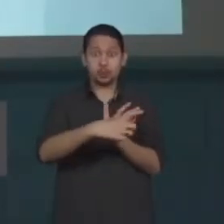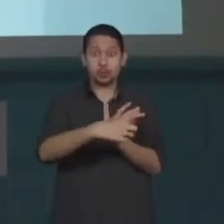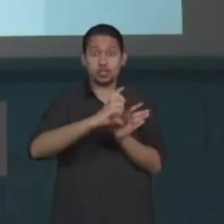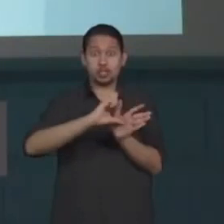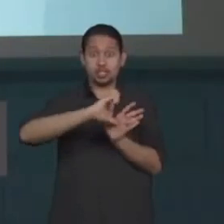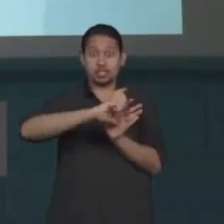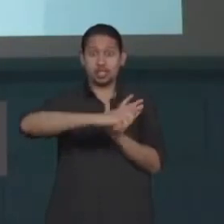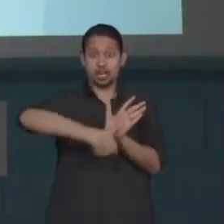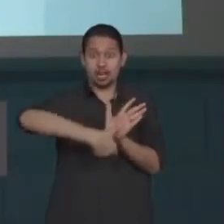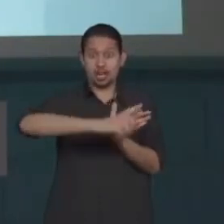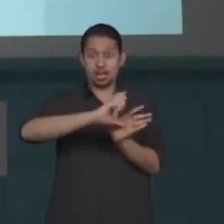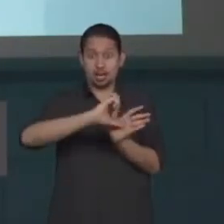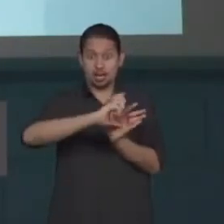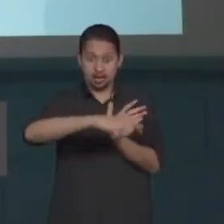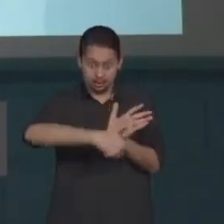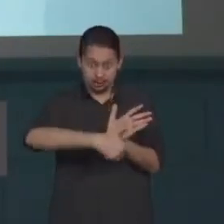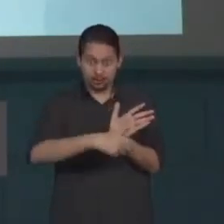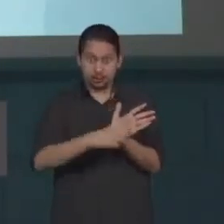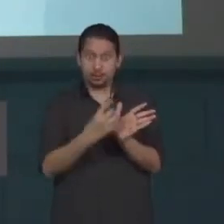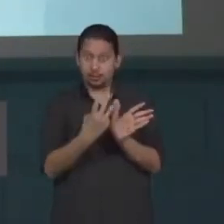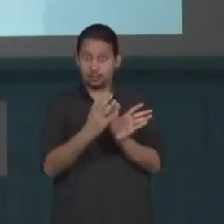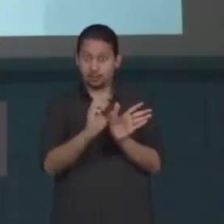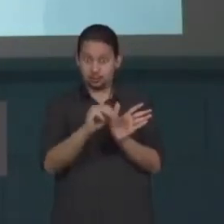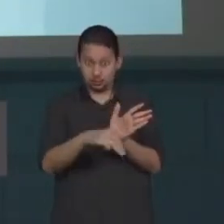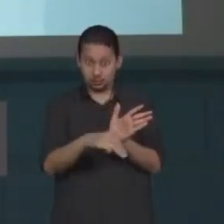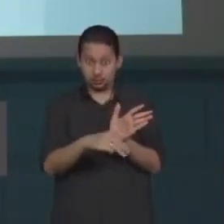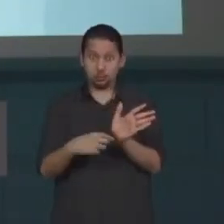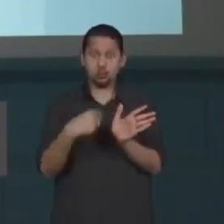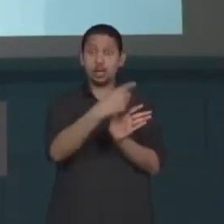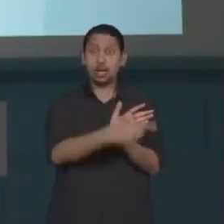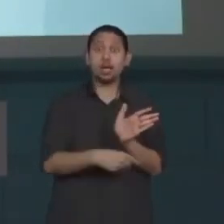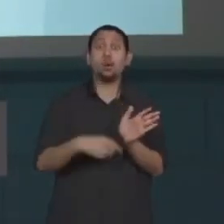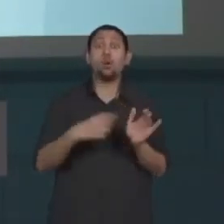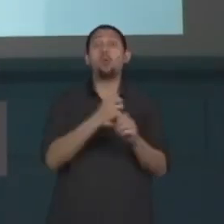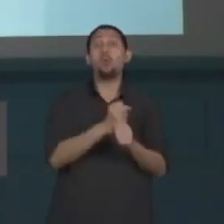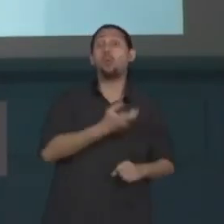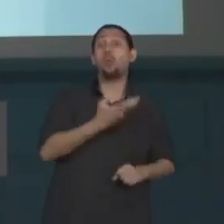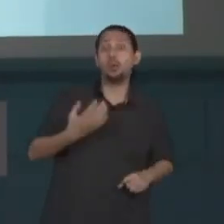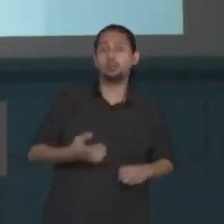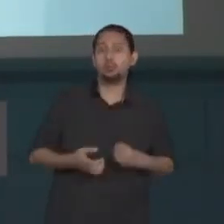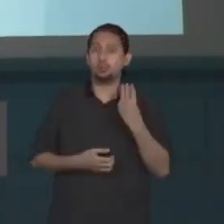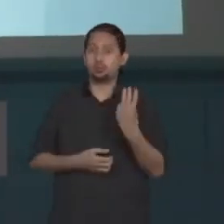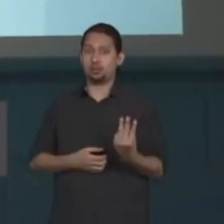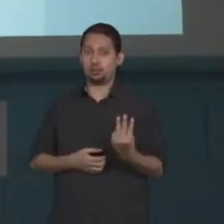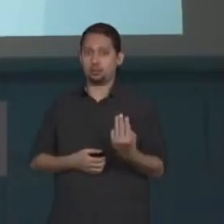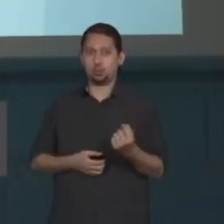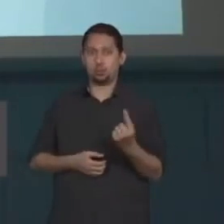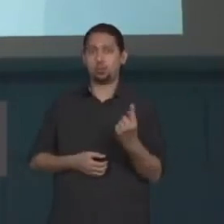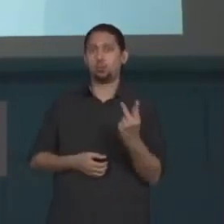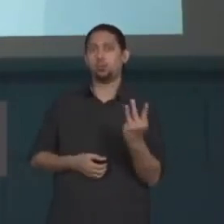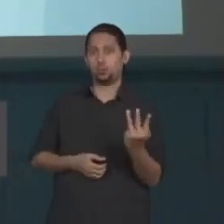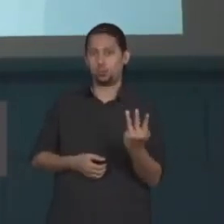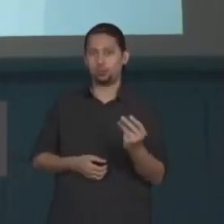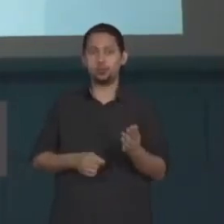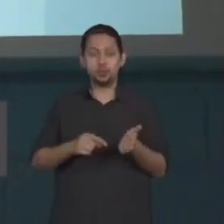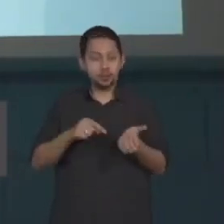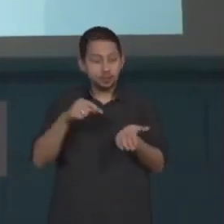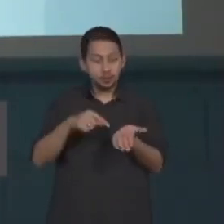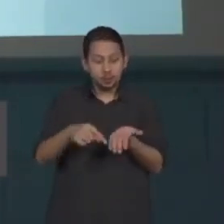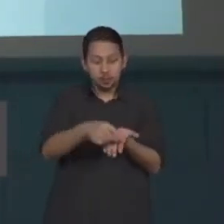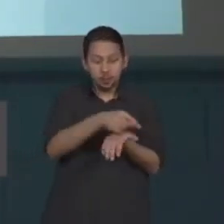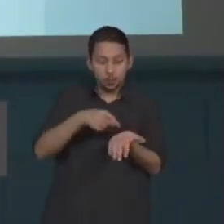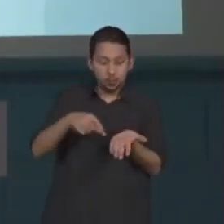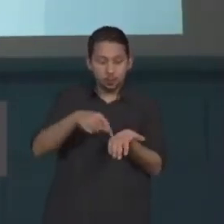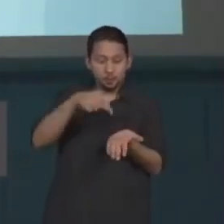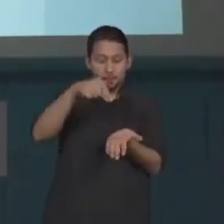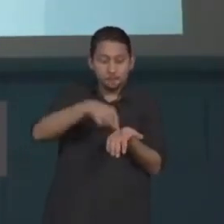que funciona isso aí, os 3 centímetros de raio, tá? A gente vai medir ela do centro até a borda e fazer com o